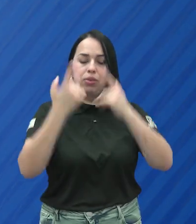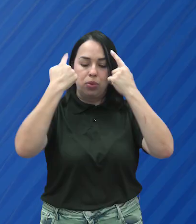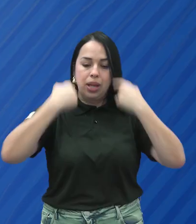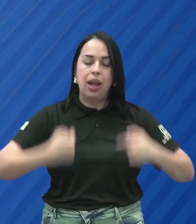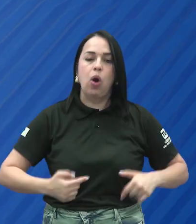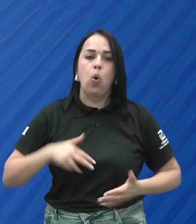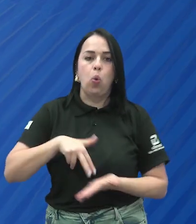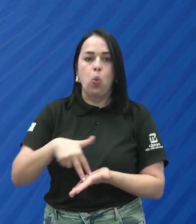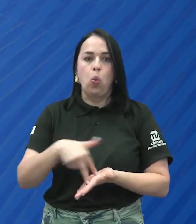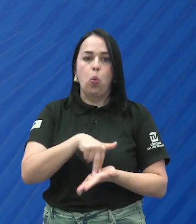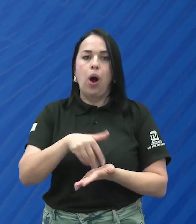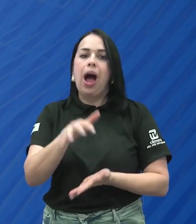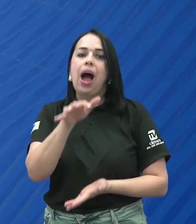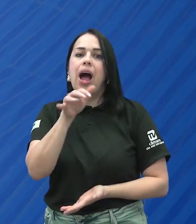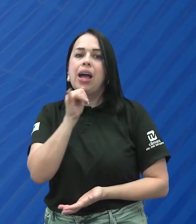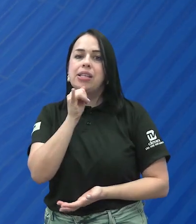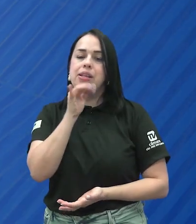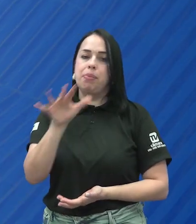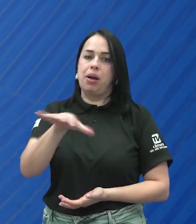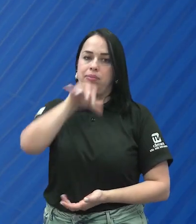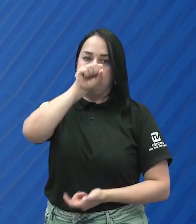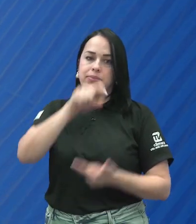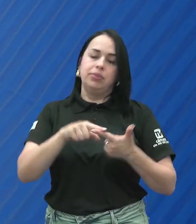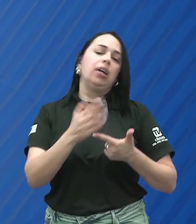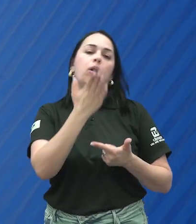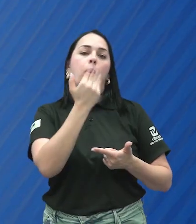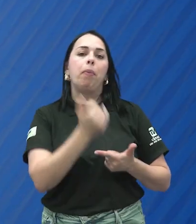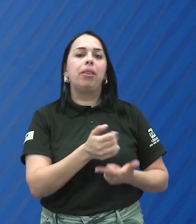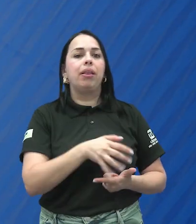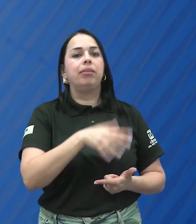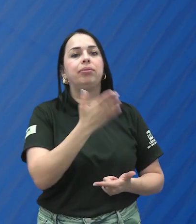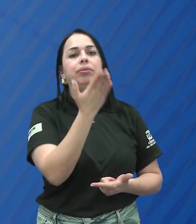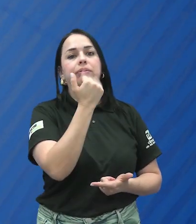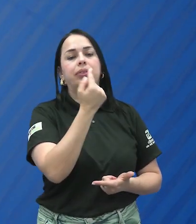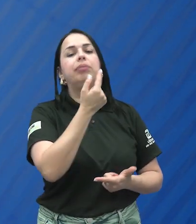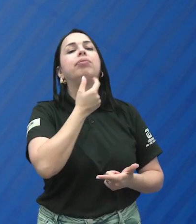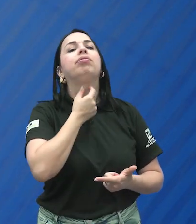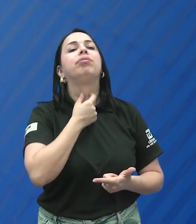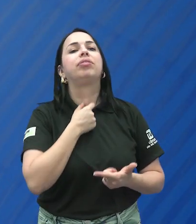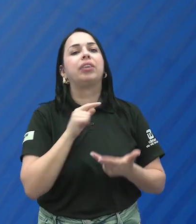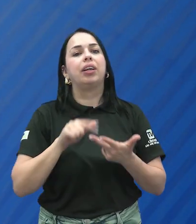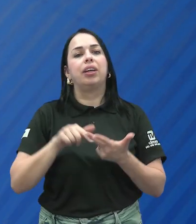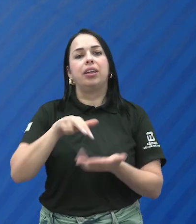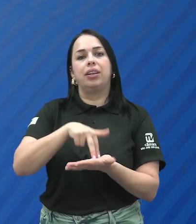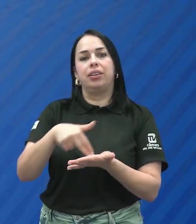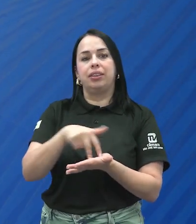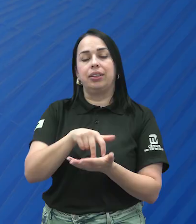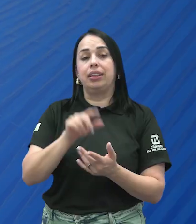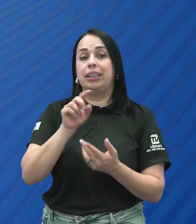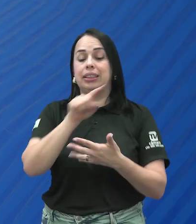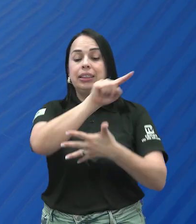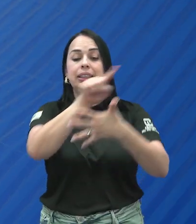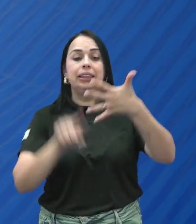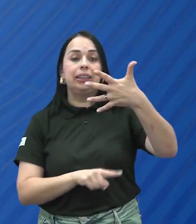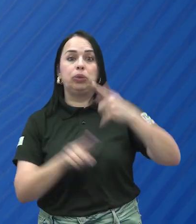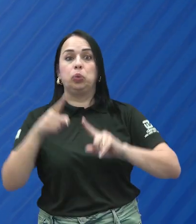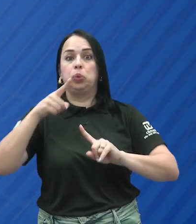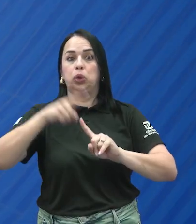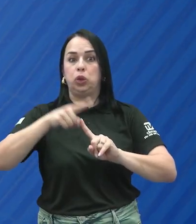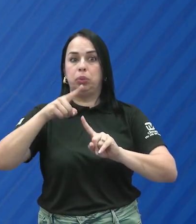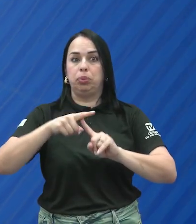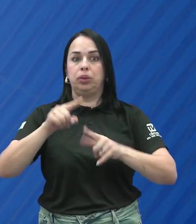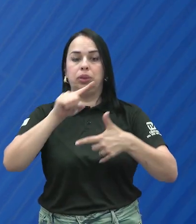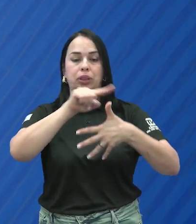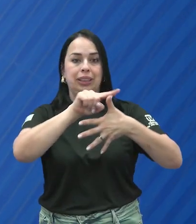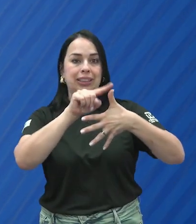por movimentos básicos como respirar, engolir e andar. A doença tem 5